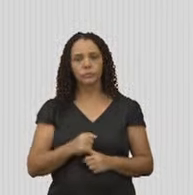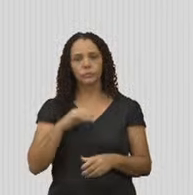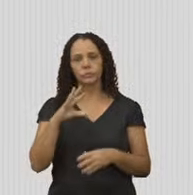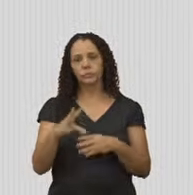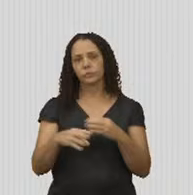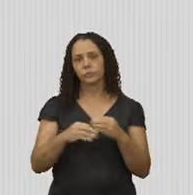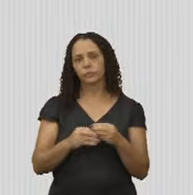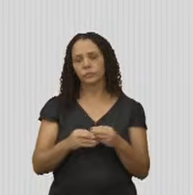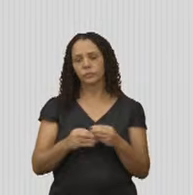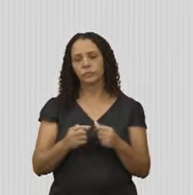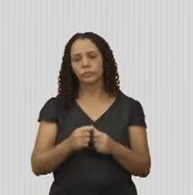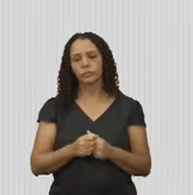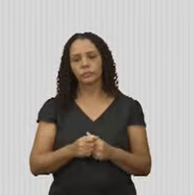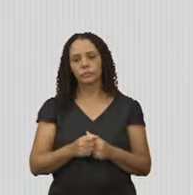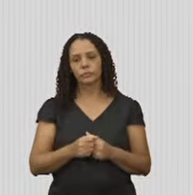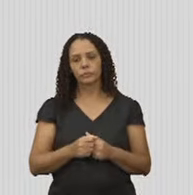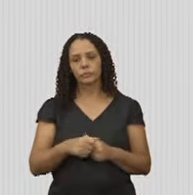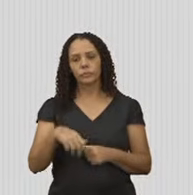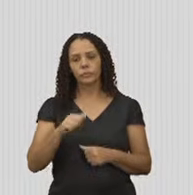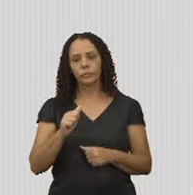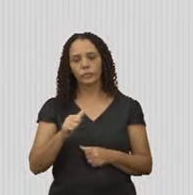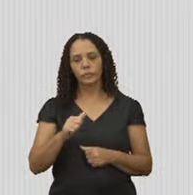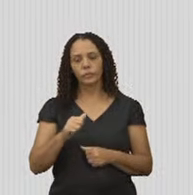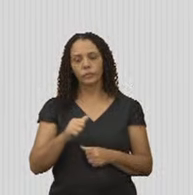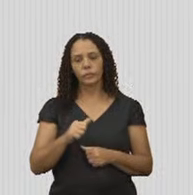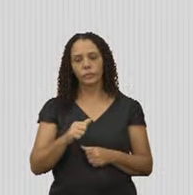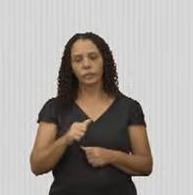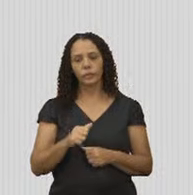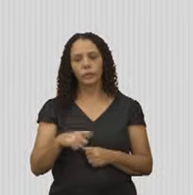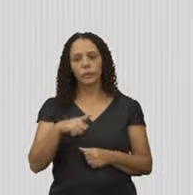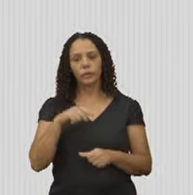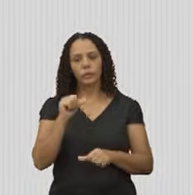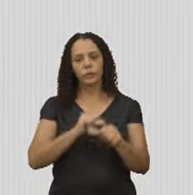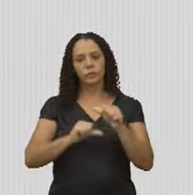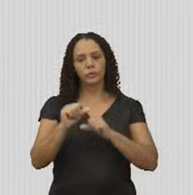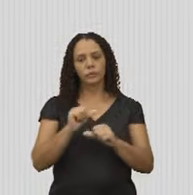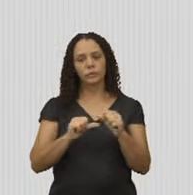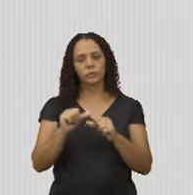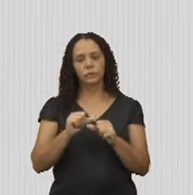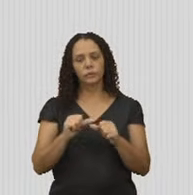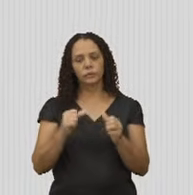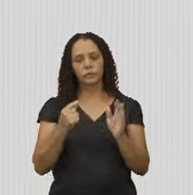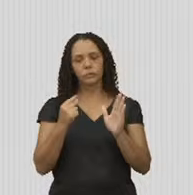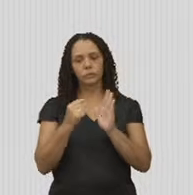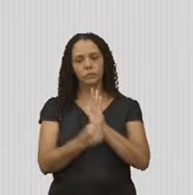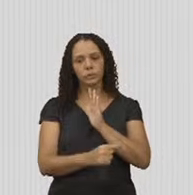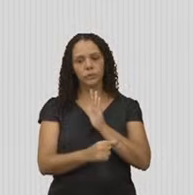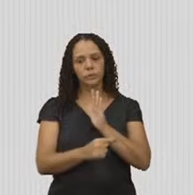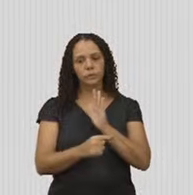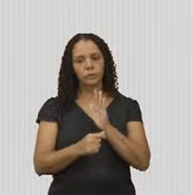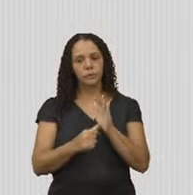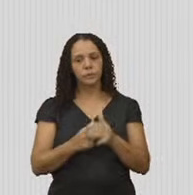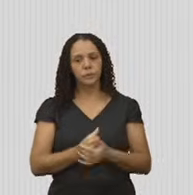incluímos um modelo no anexo também. Teve alteração no parágrafo